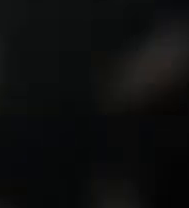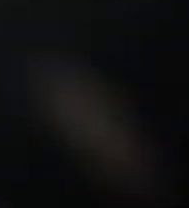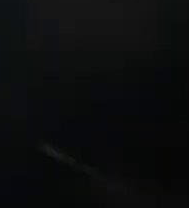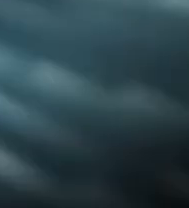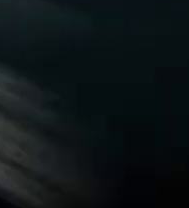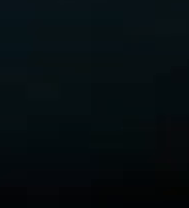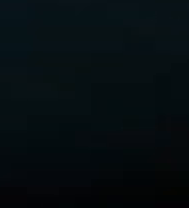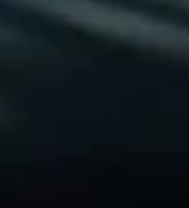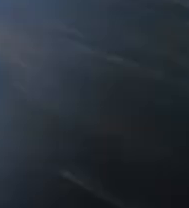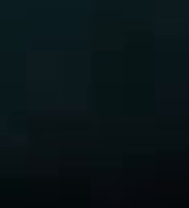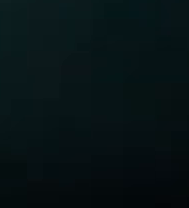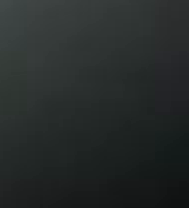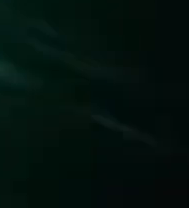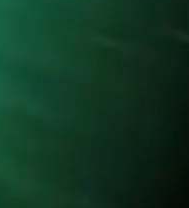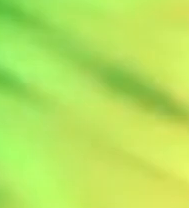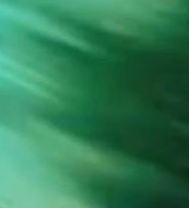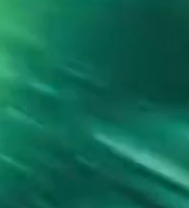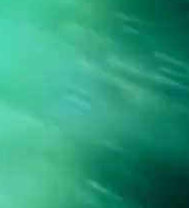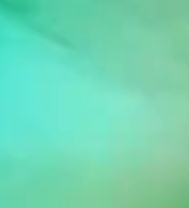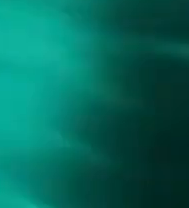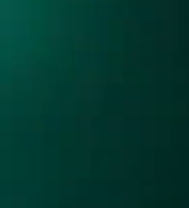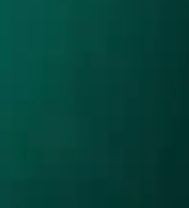E aí